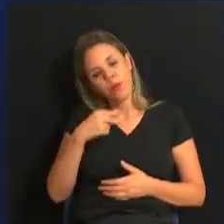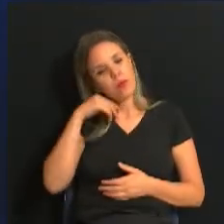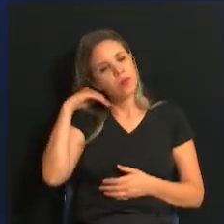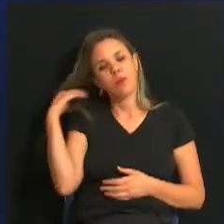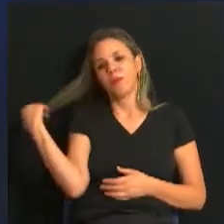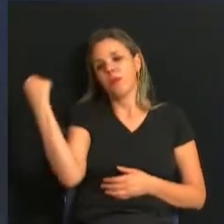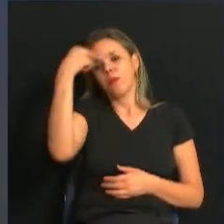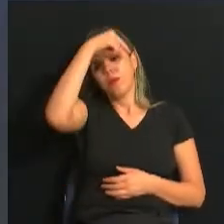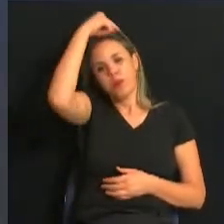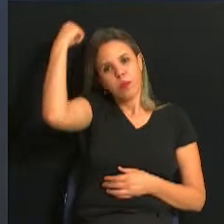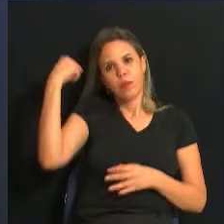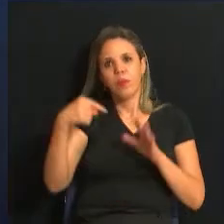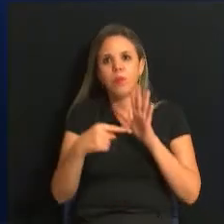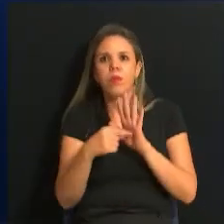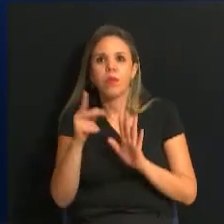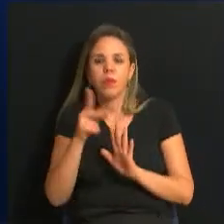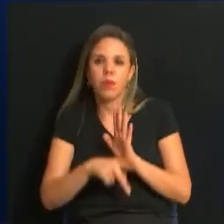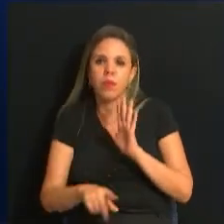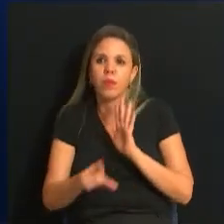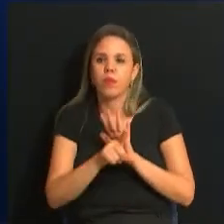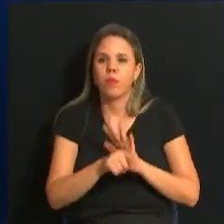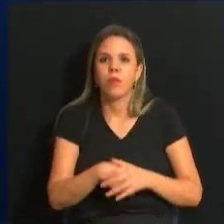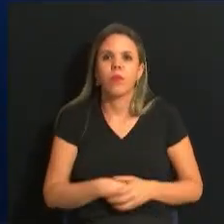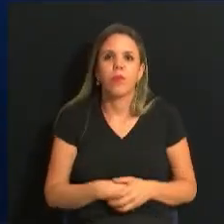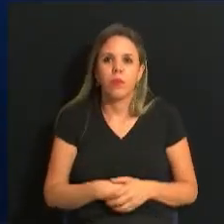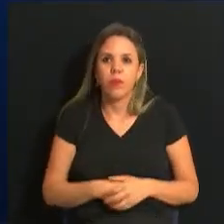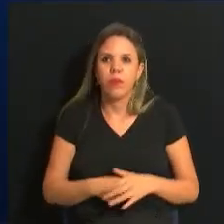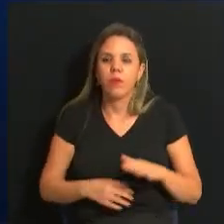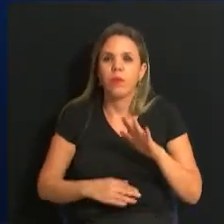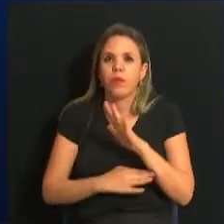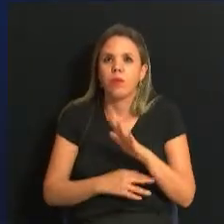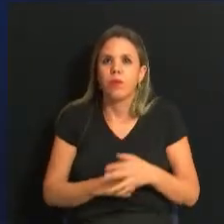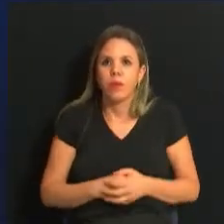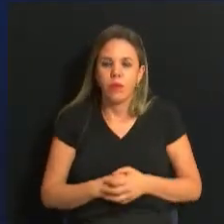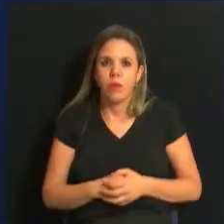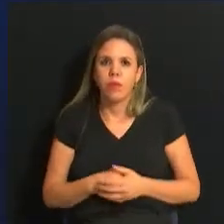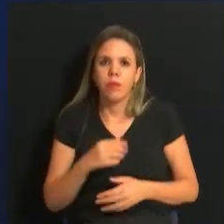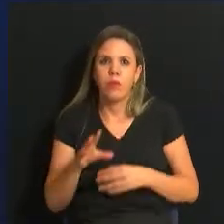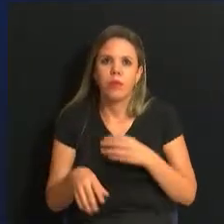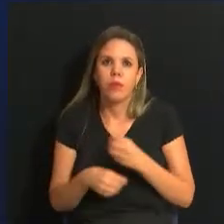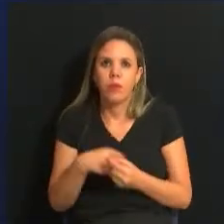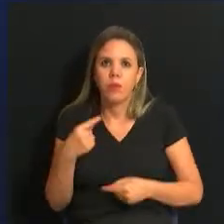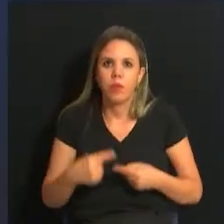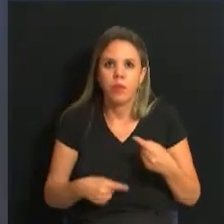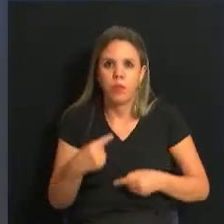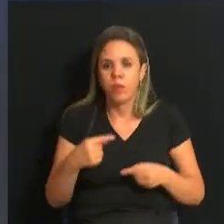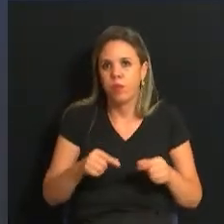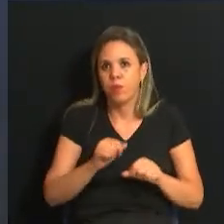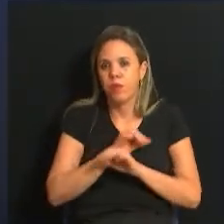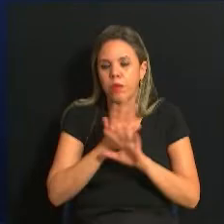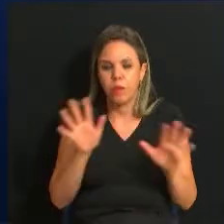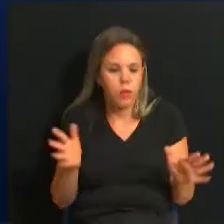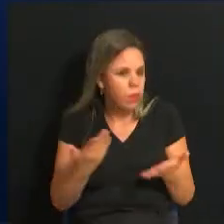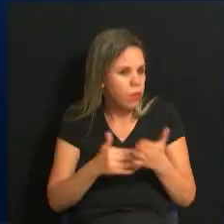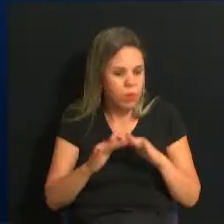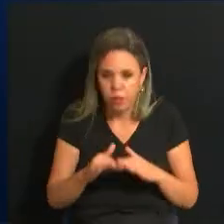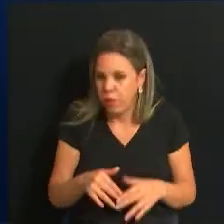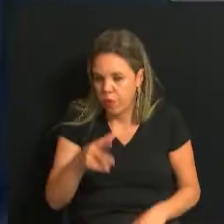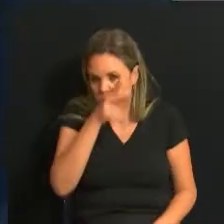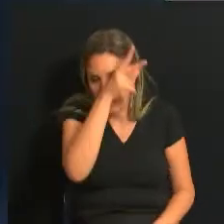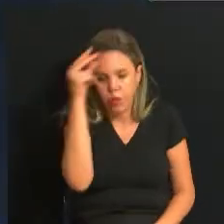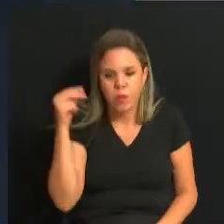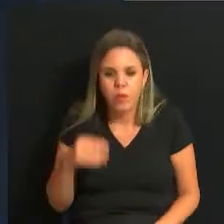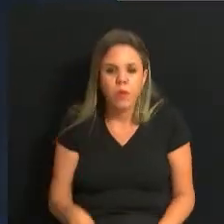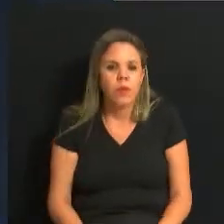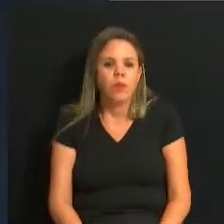Gaspar apresentou um projeto de lei na Câmara de Campinas que institui a política de transparência nas escolas públicas do